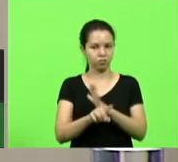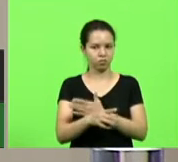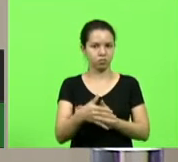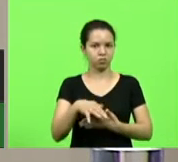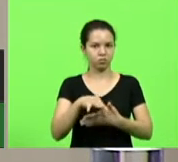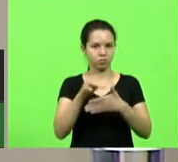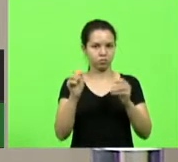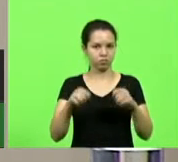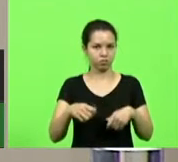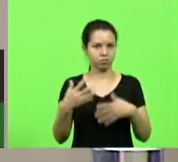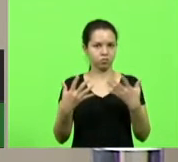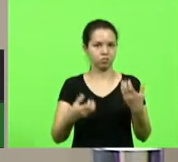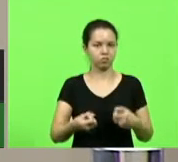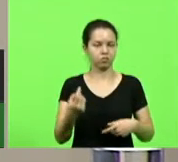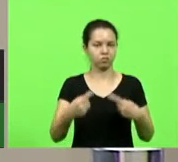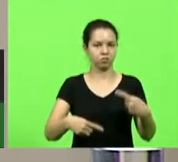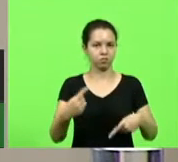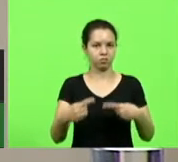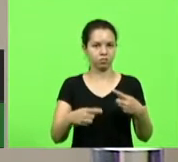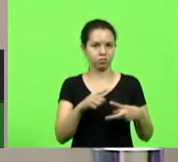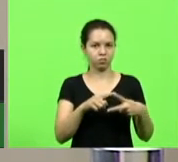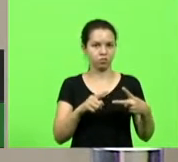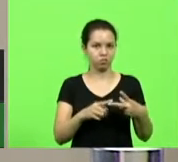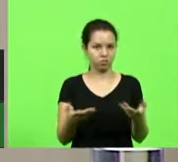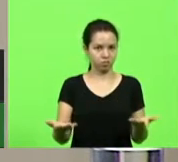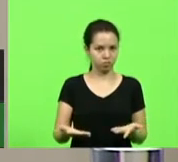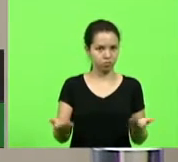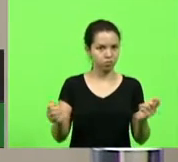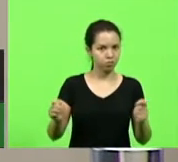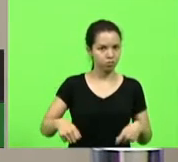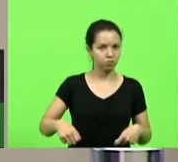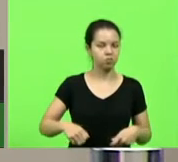duas admissibilidades nesse momento.